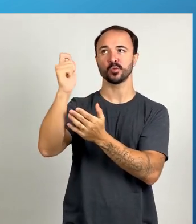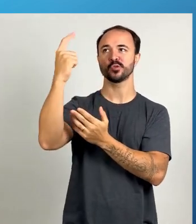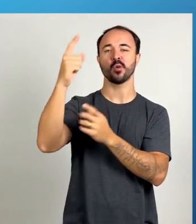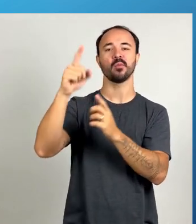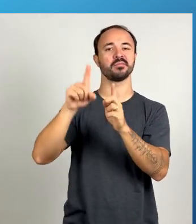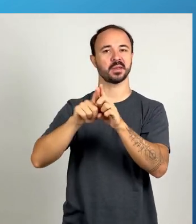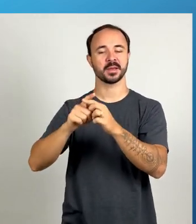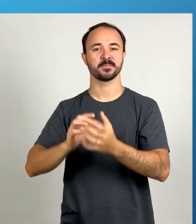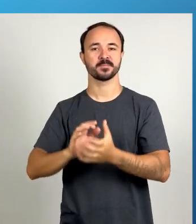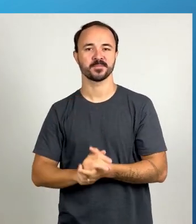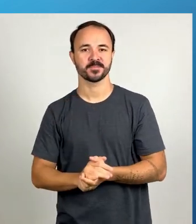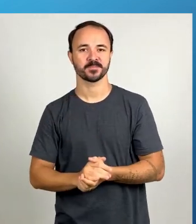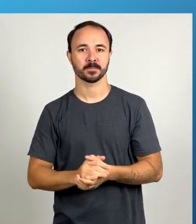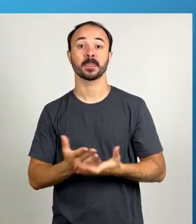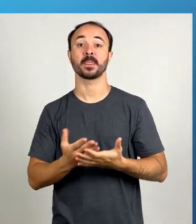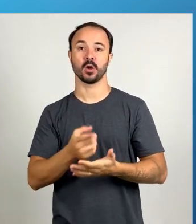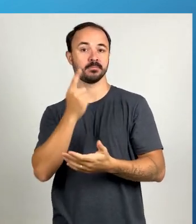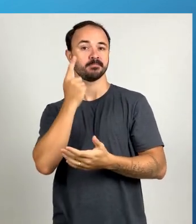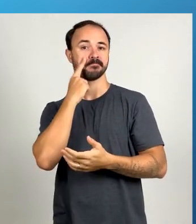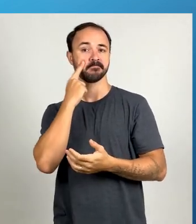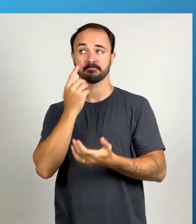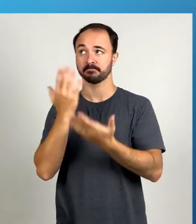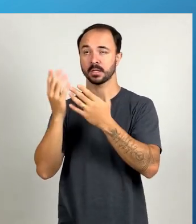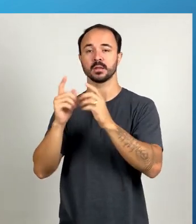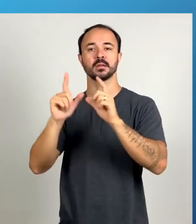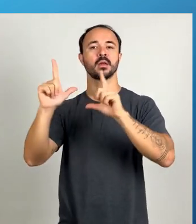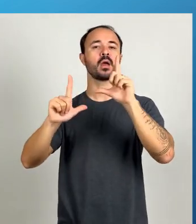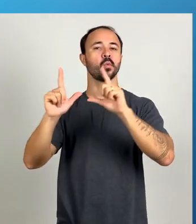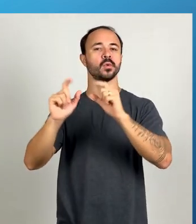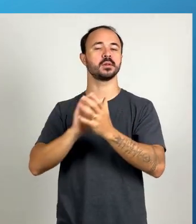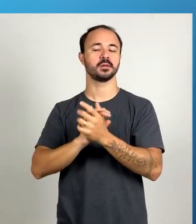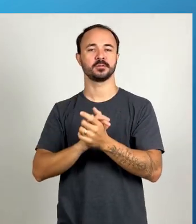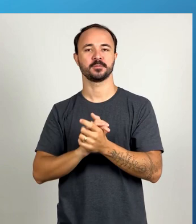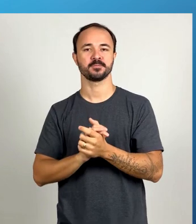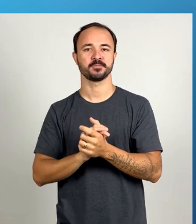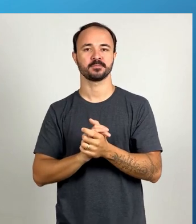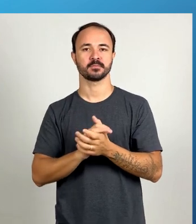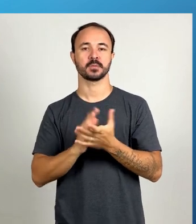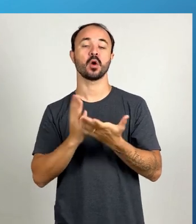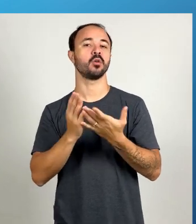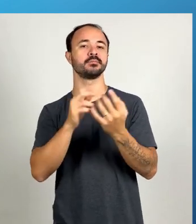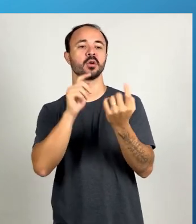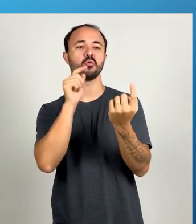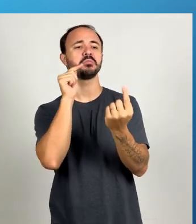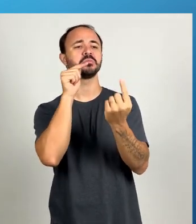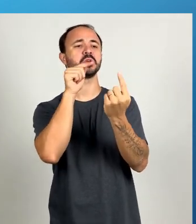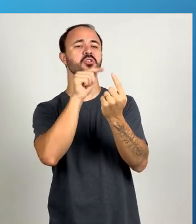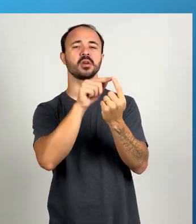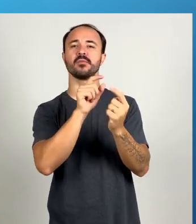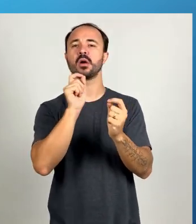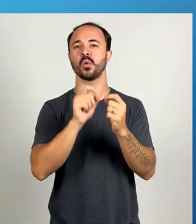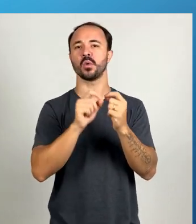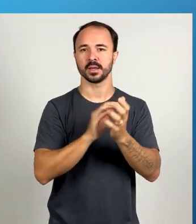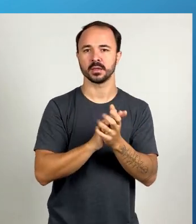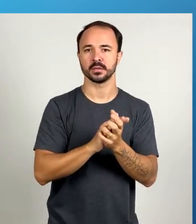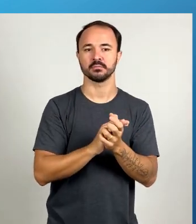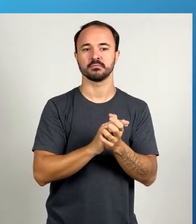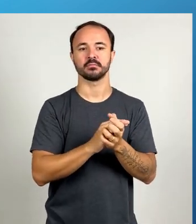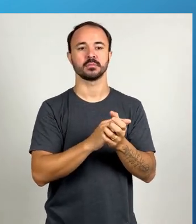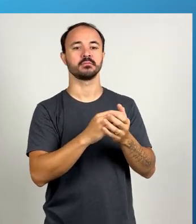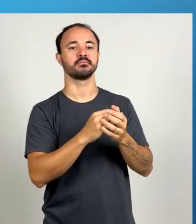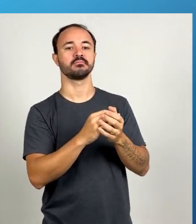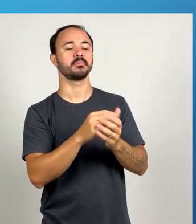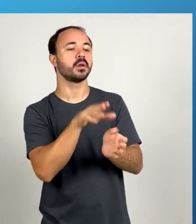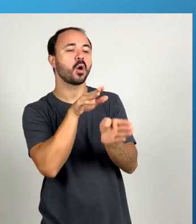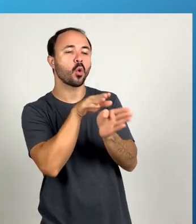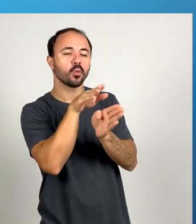prof? Acompanha com a prof aqui o slide, tá? Lê comigo, ó. A finalidade básica é indicar uma